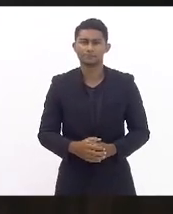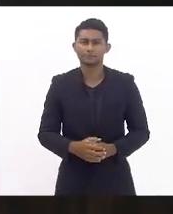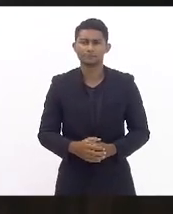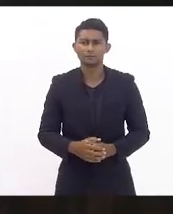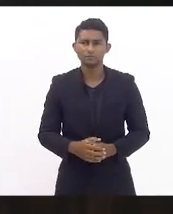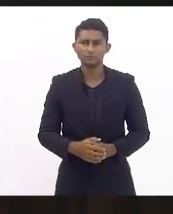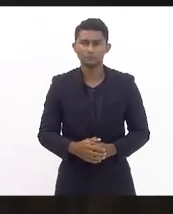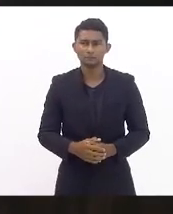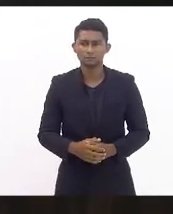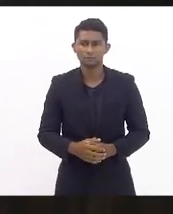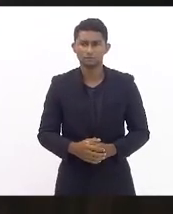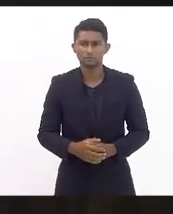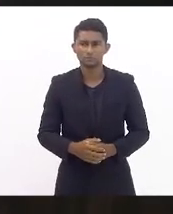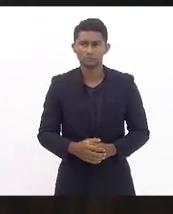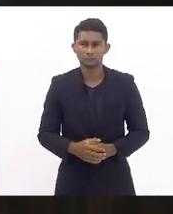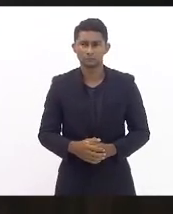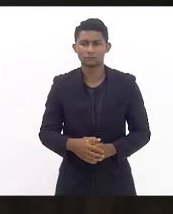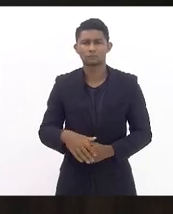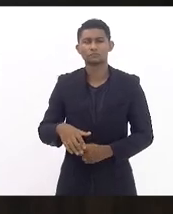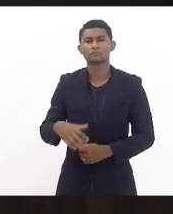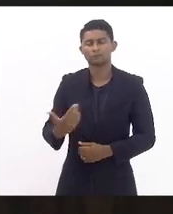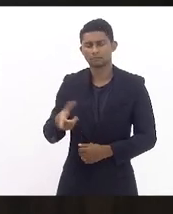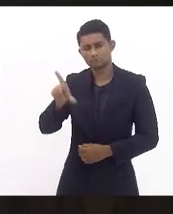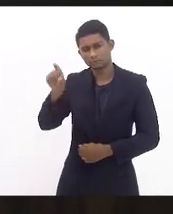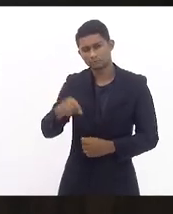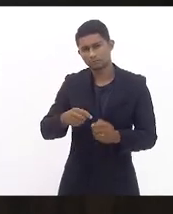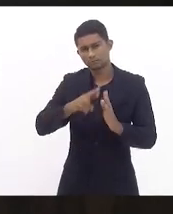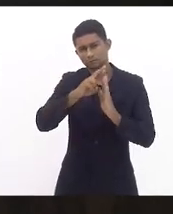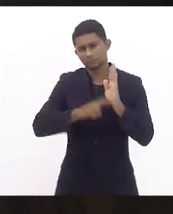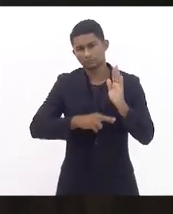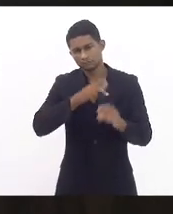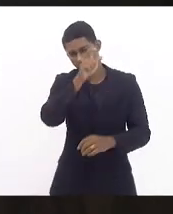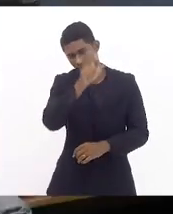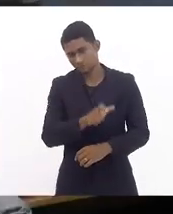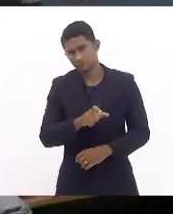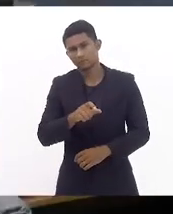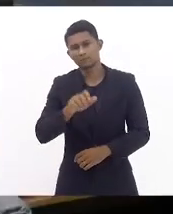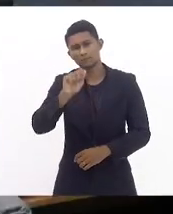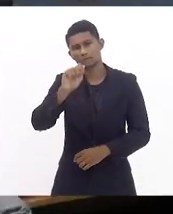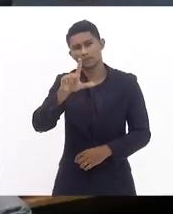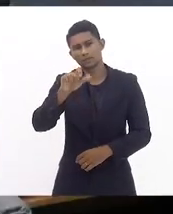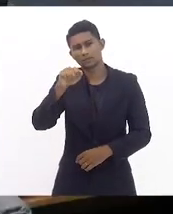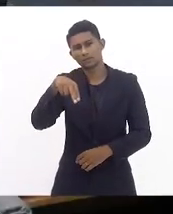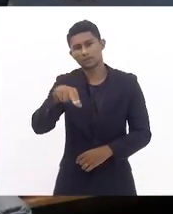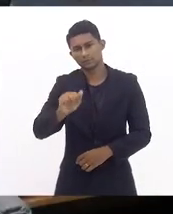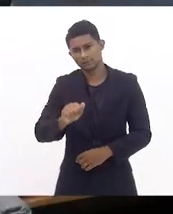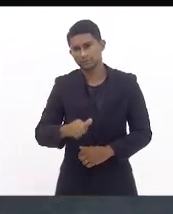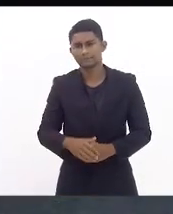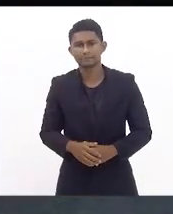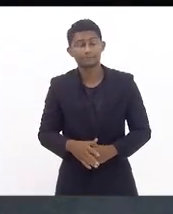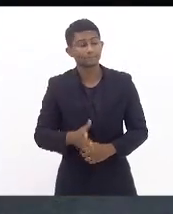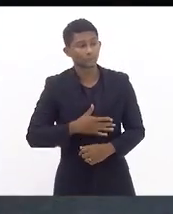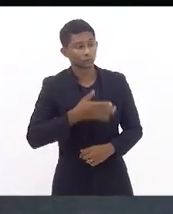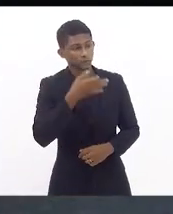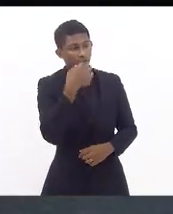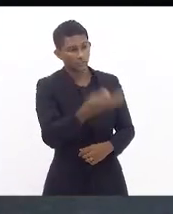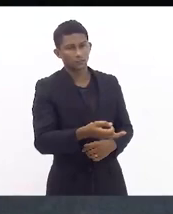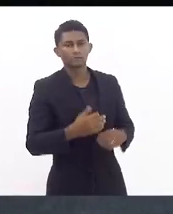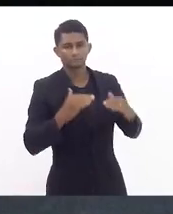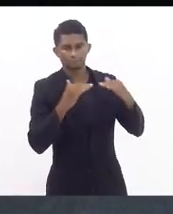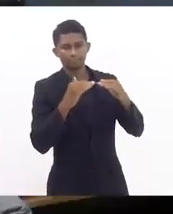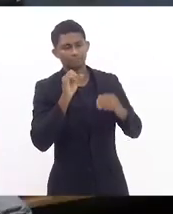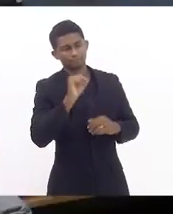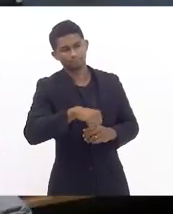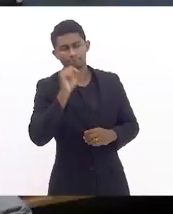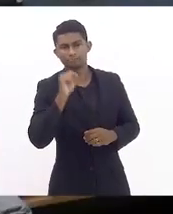A presidência designa a relatora, a deputada Alana Passos. Presidente, meu parecer é favorável. Pela Comissão